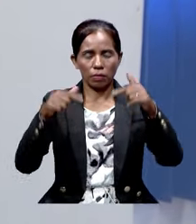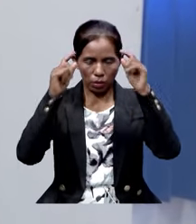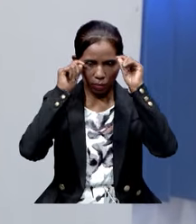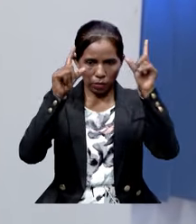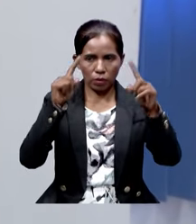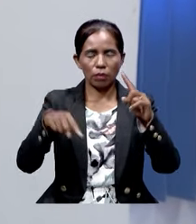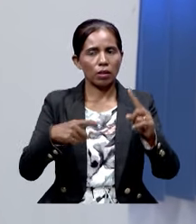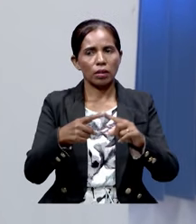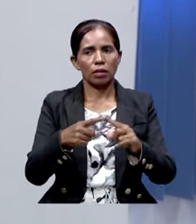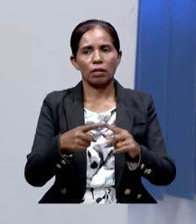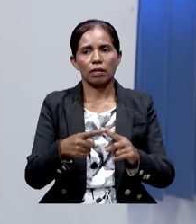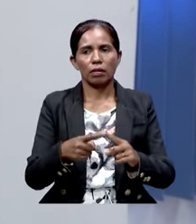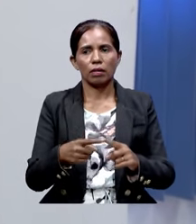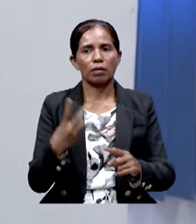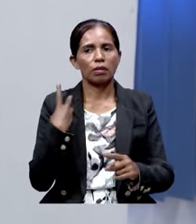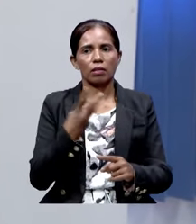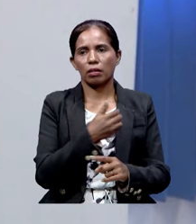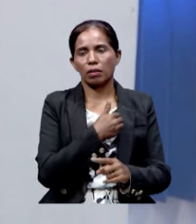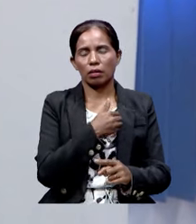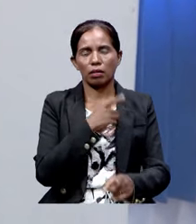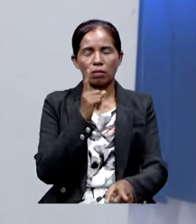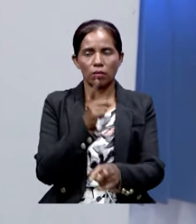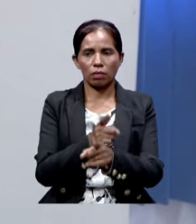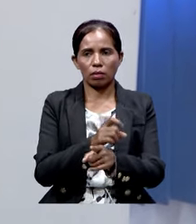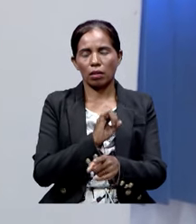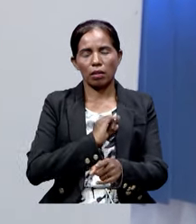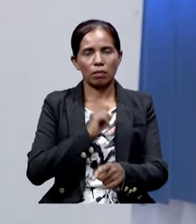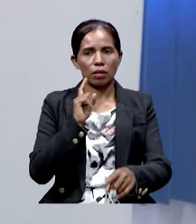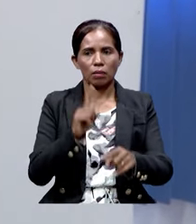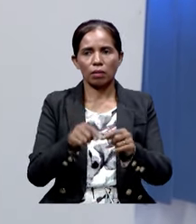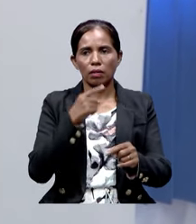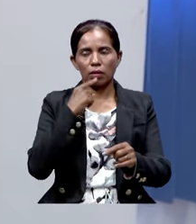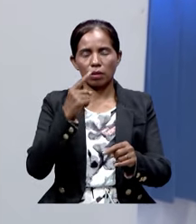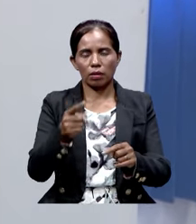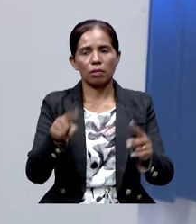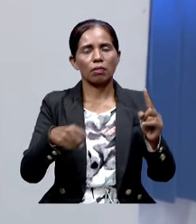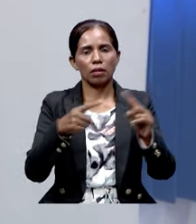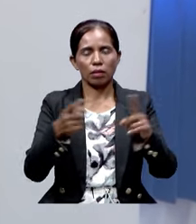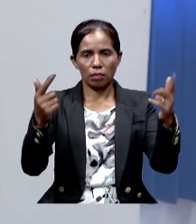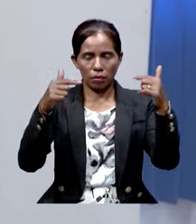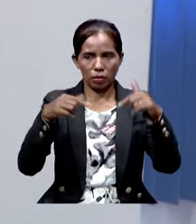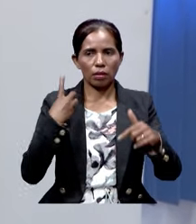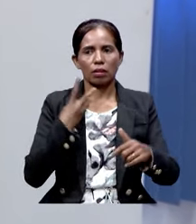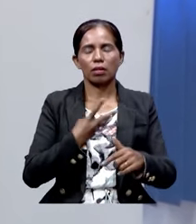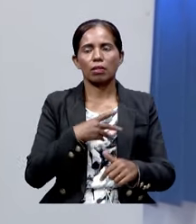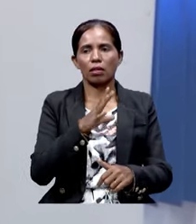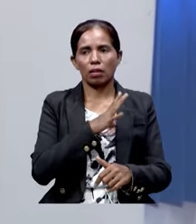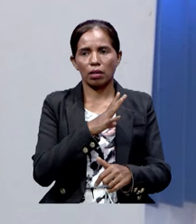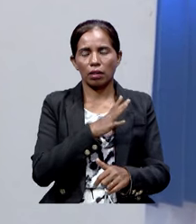bahira Sira ki ha certeza hamus la bele hatete bahira matoma itahin